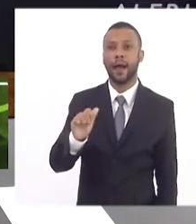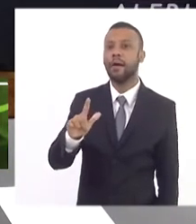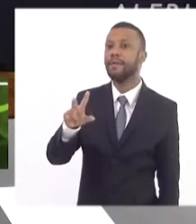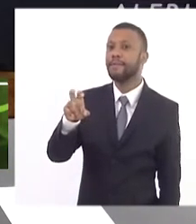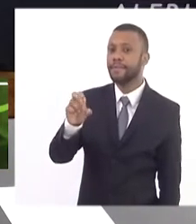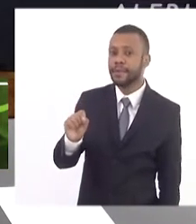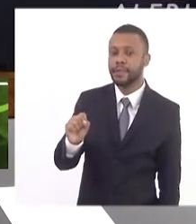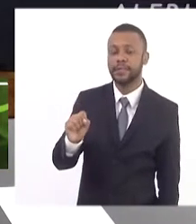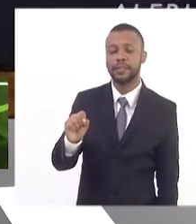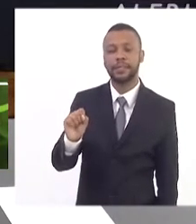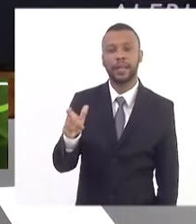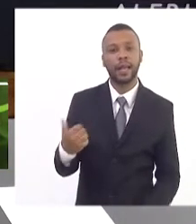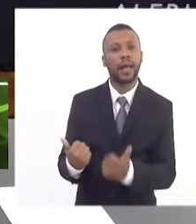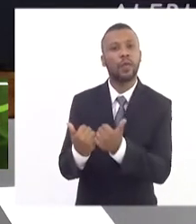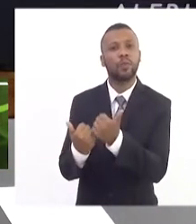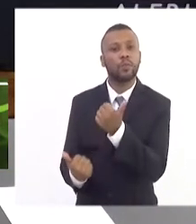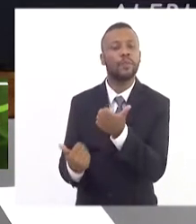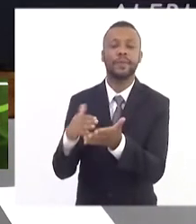subsecretário